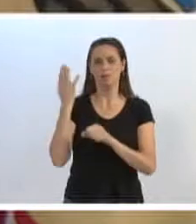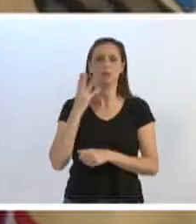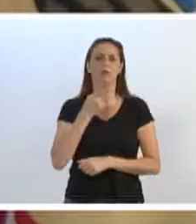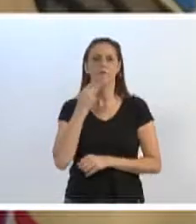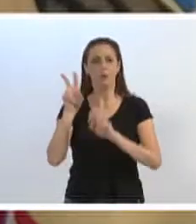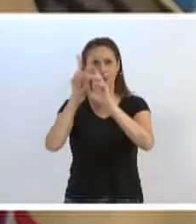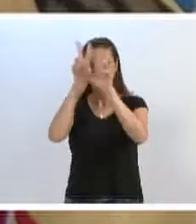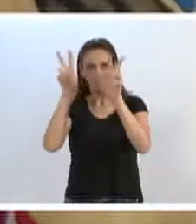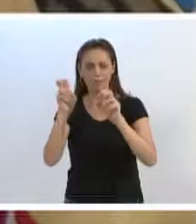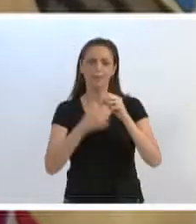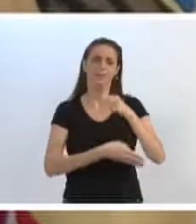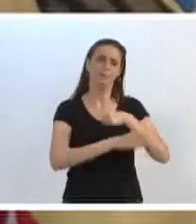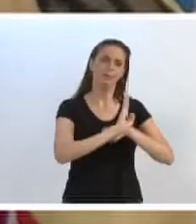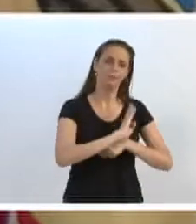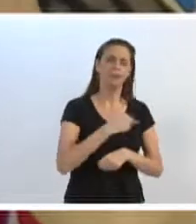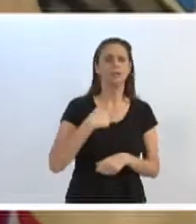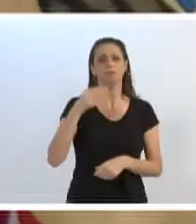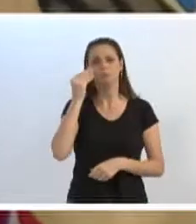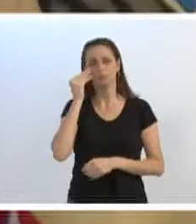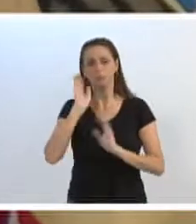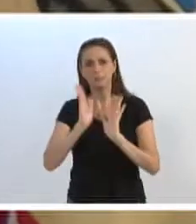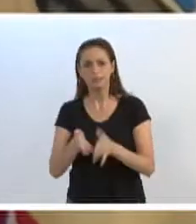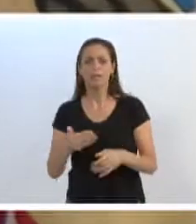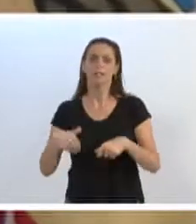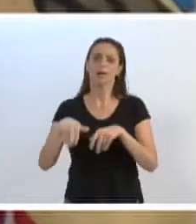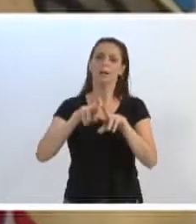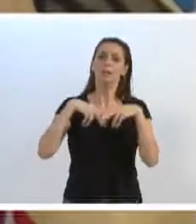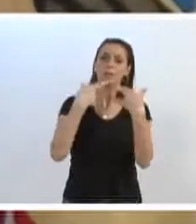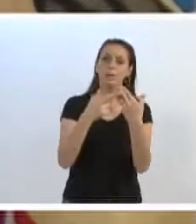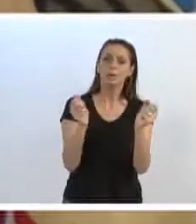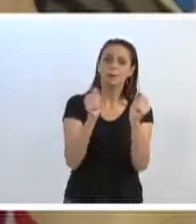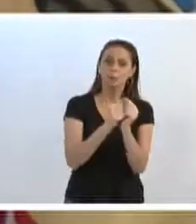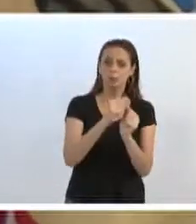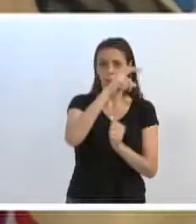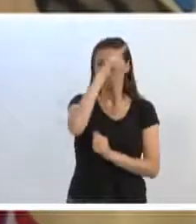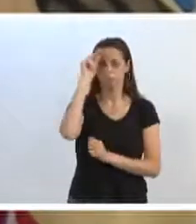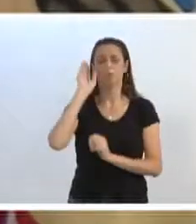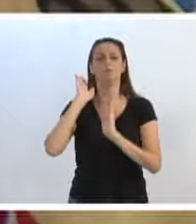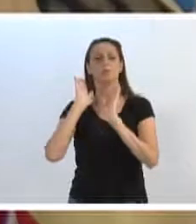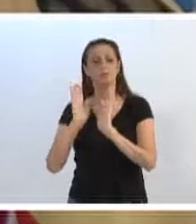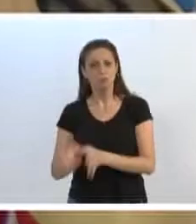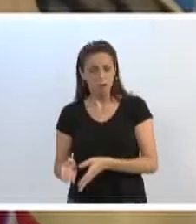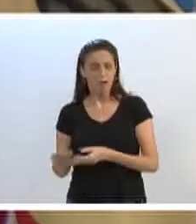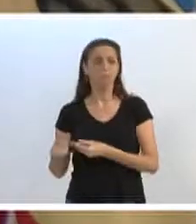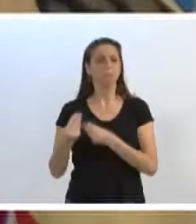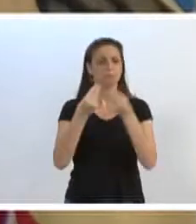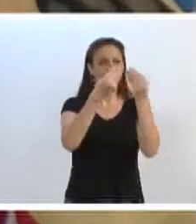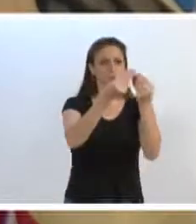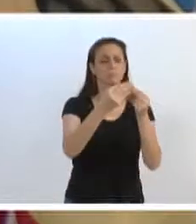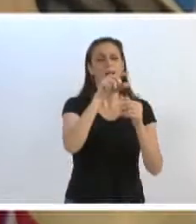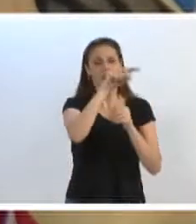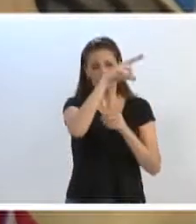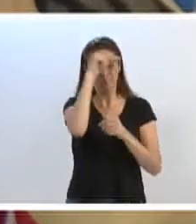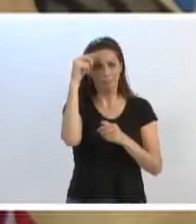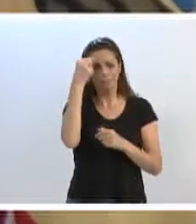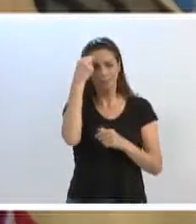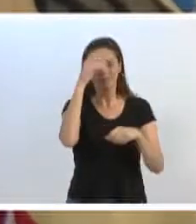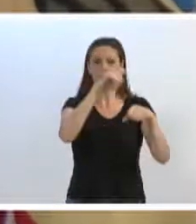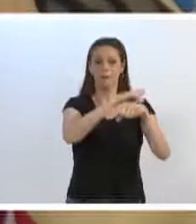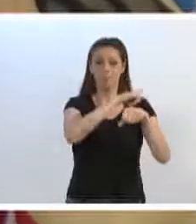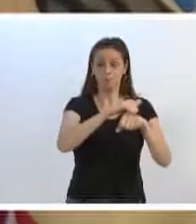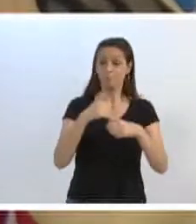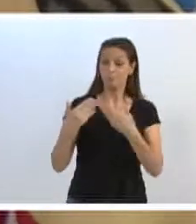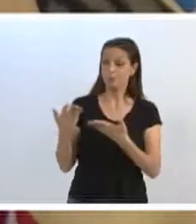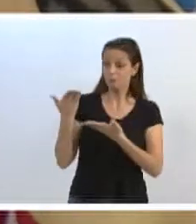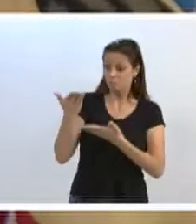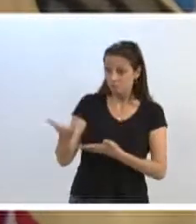também, eu tentei reuniões com o poder público, a gente encaminhou, na verdade, para que o poder público pense nisso. E dizer ao Tiago que muitas vezes, quando a gente traz